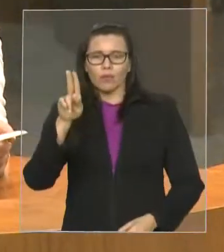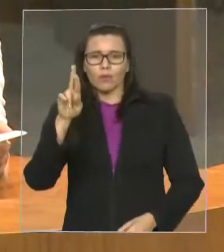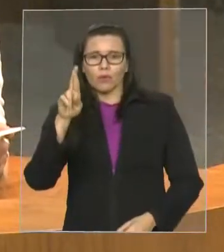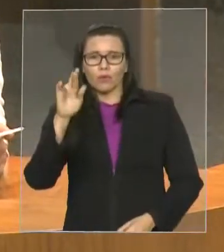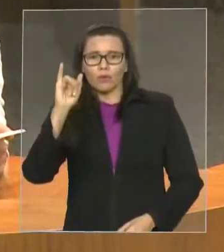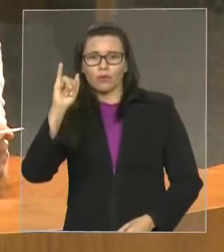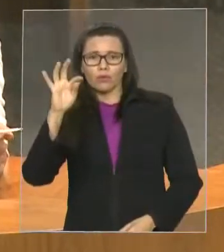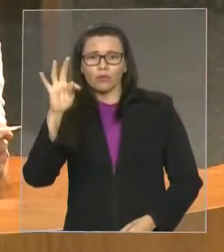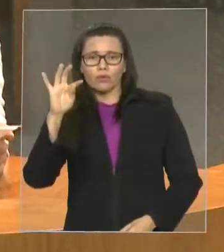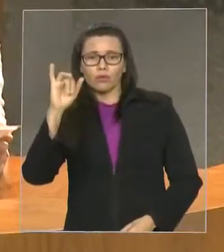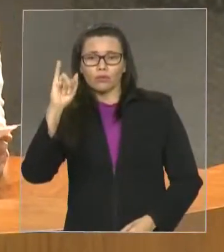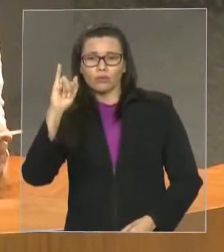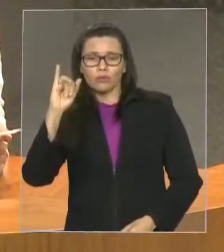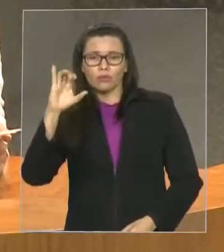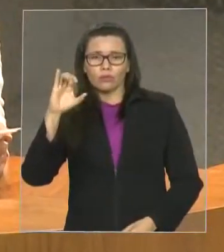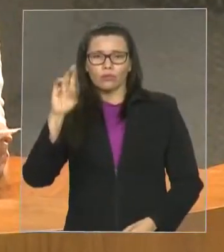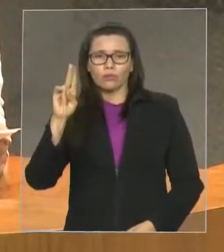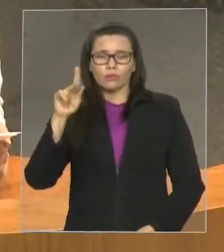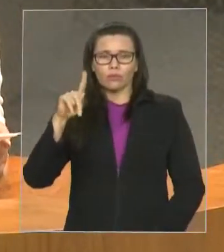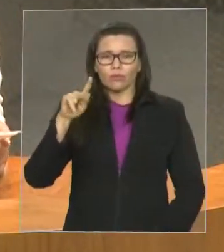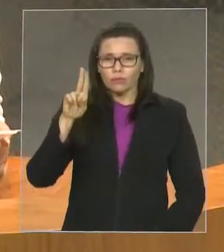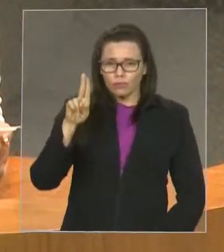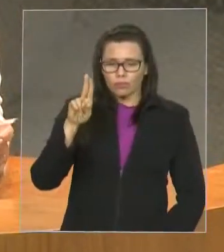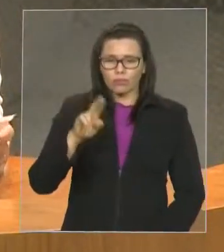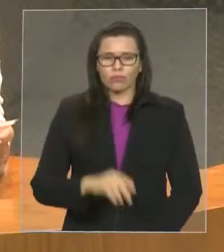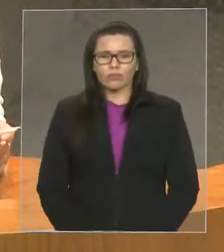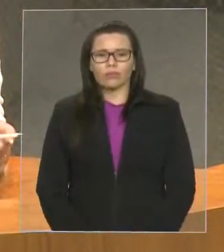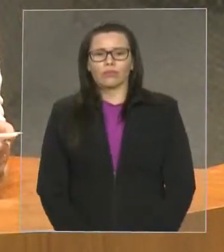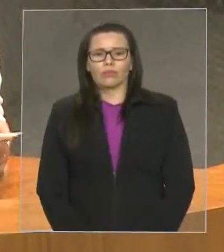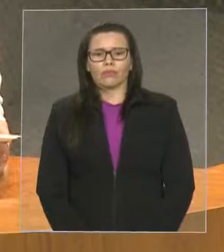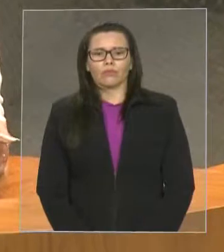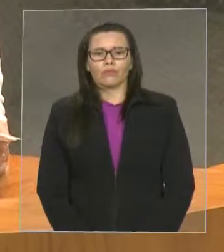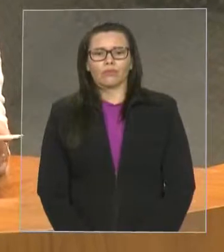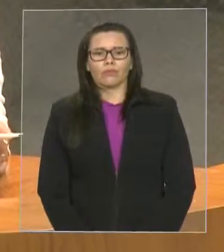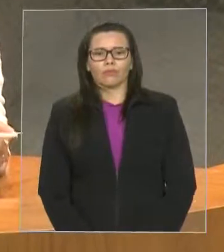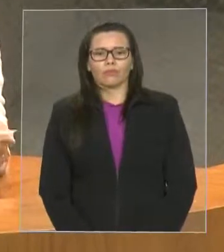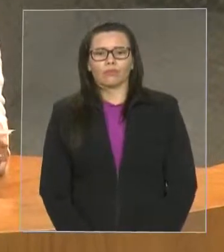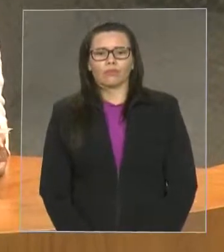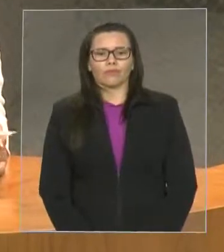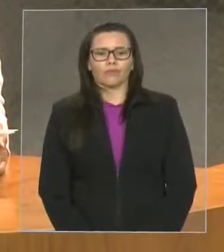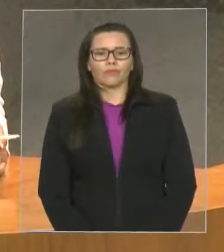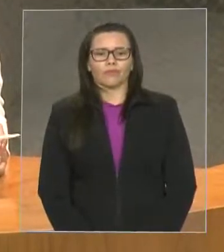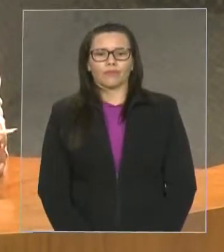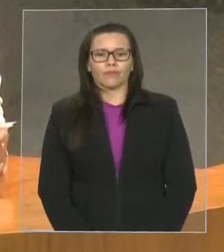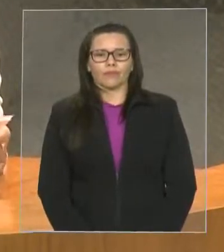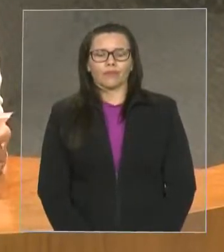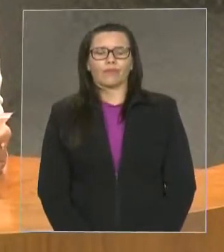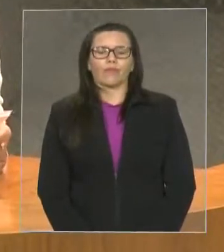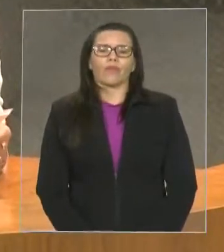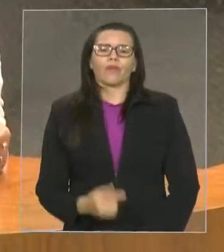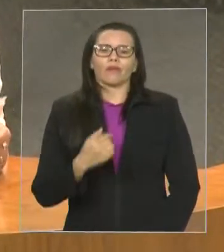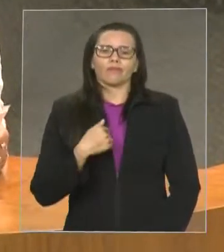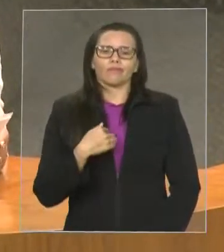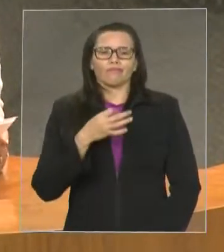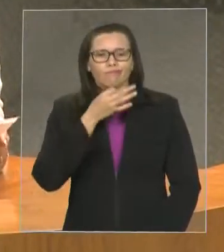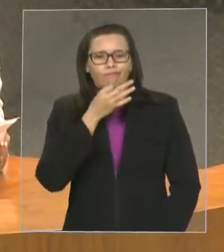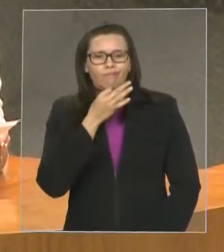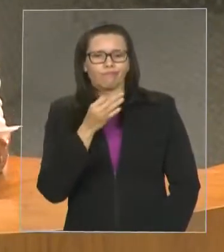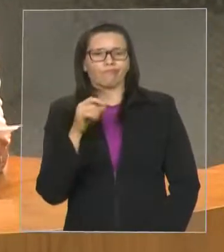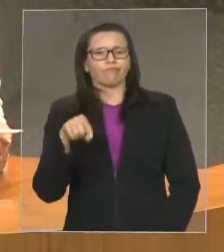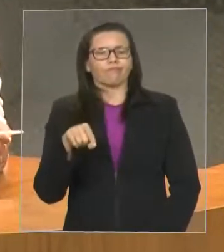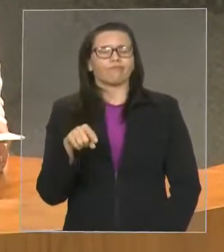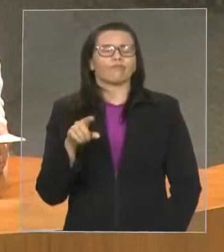ação promovida pelo Instituto Federal de Educação, Ciência e Tecnologia do Maranhão, IFMA, de